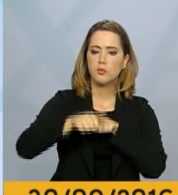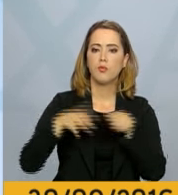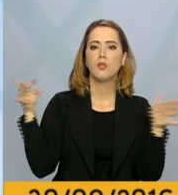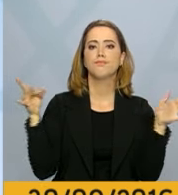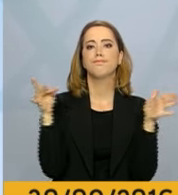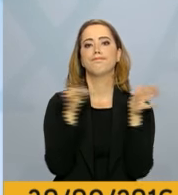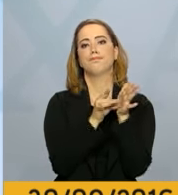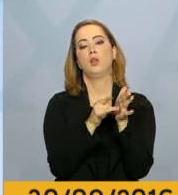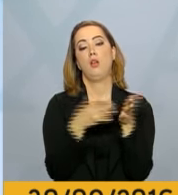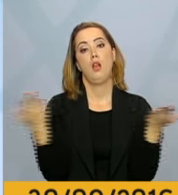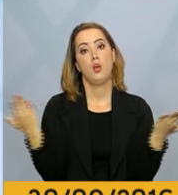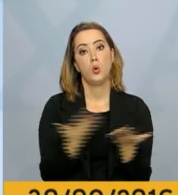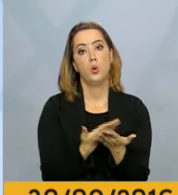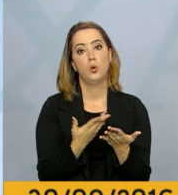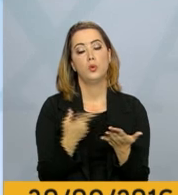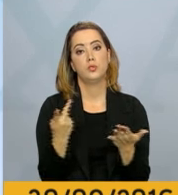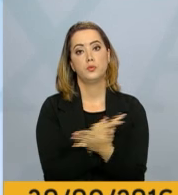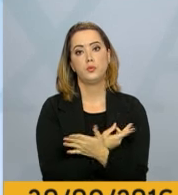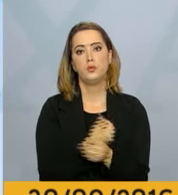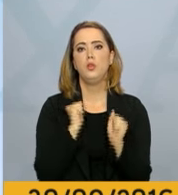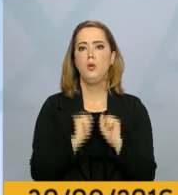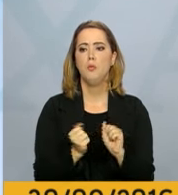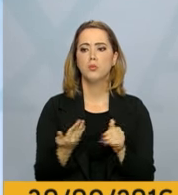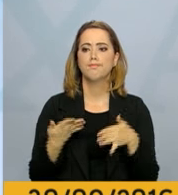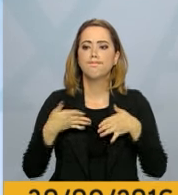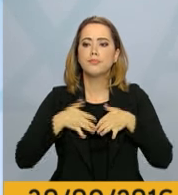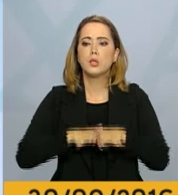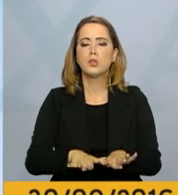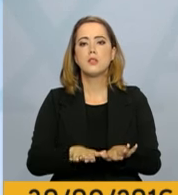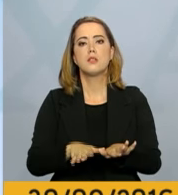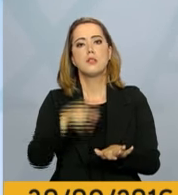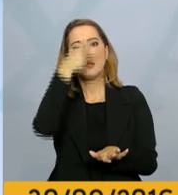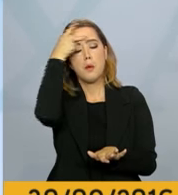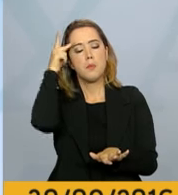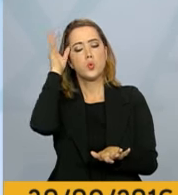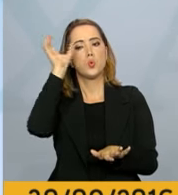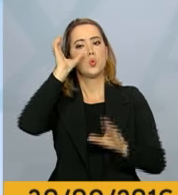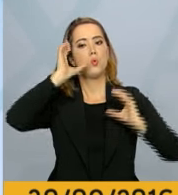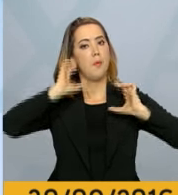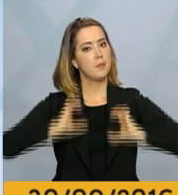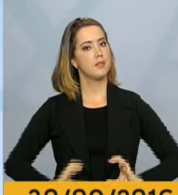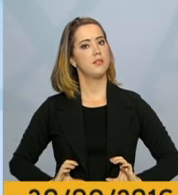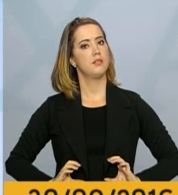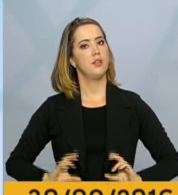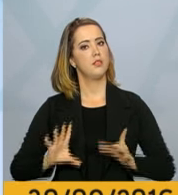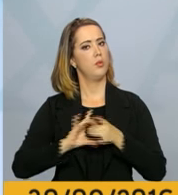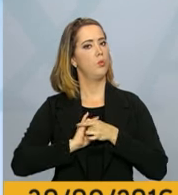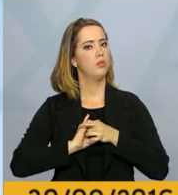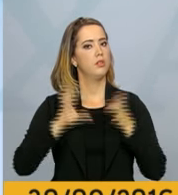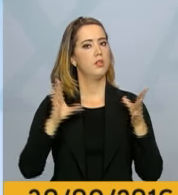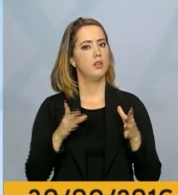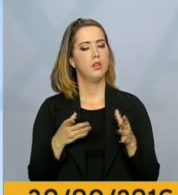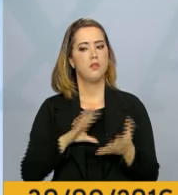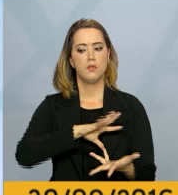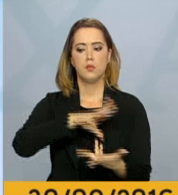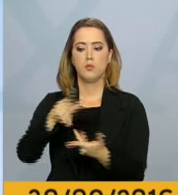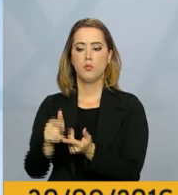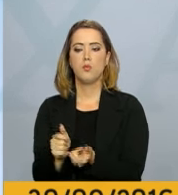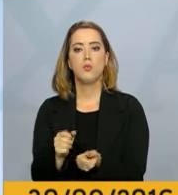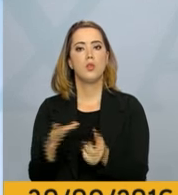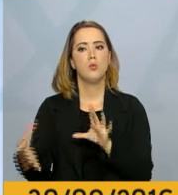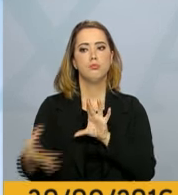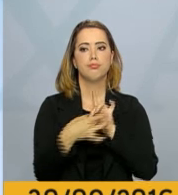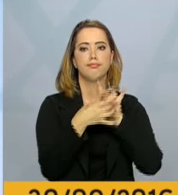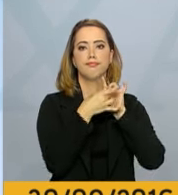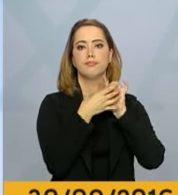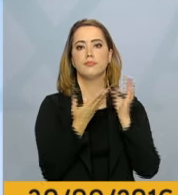realidade atual, para que possam inserir-se como cidadãos autônomos em um mundo cada vez mais interconectado.